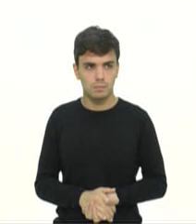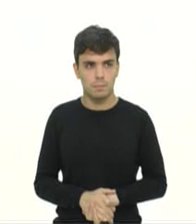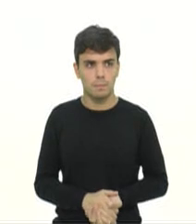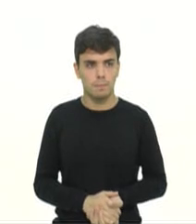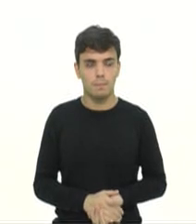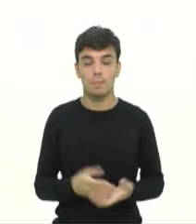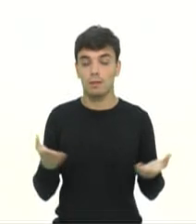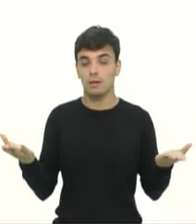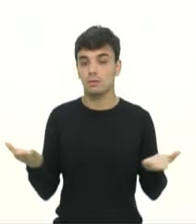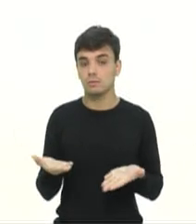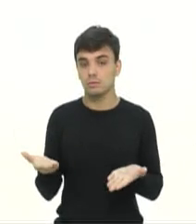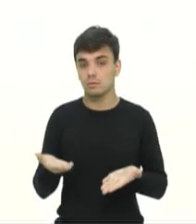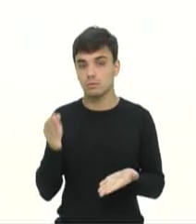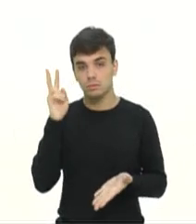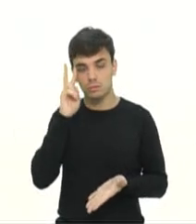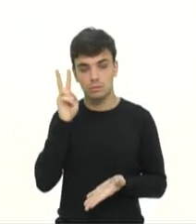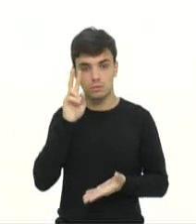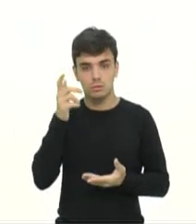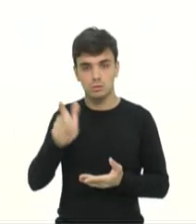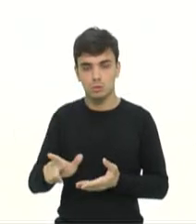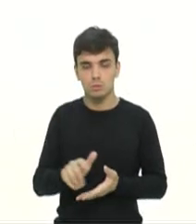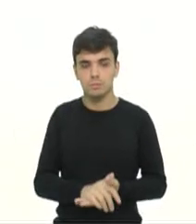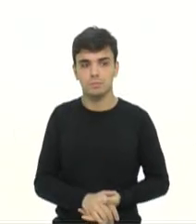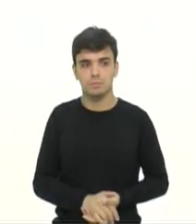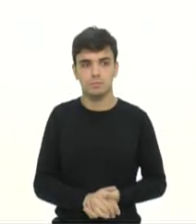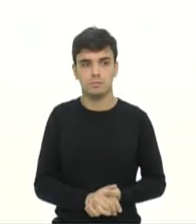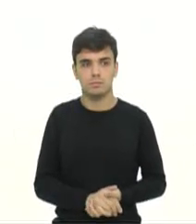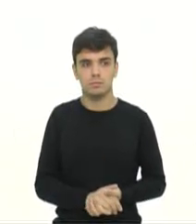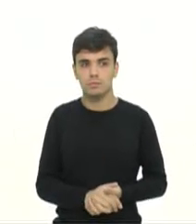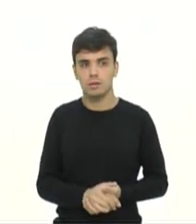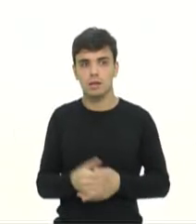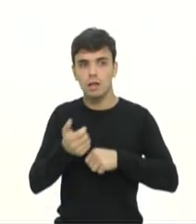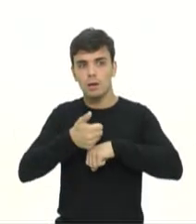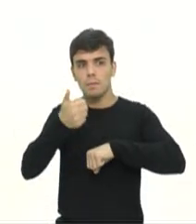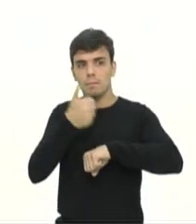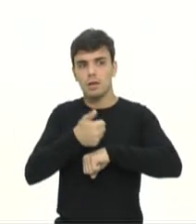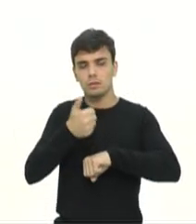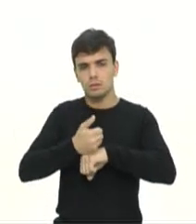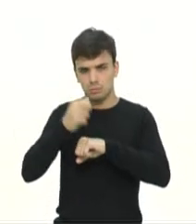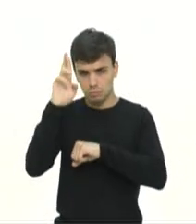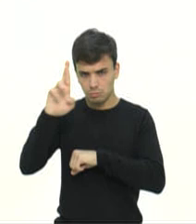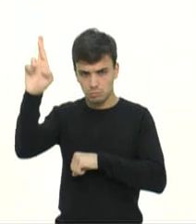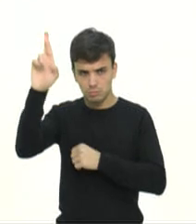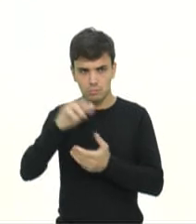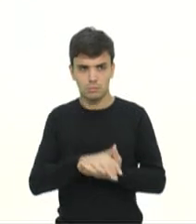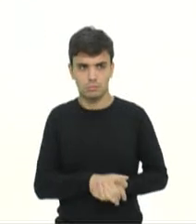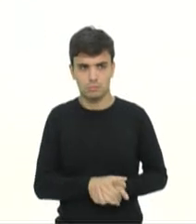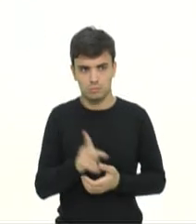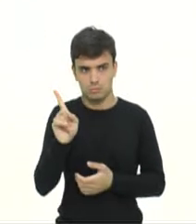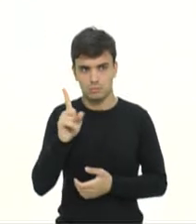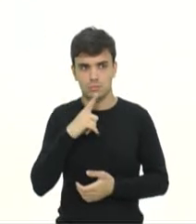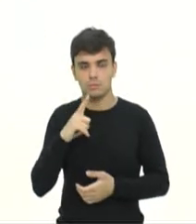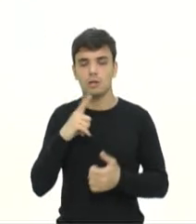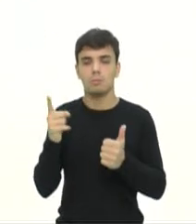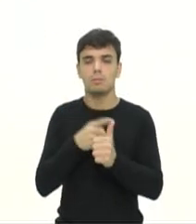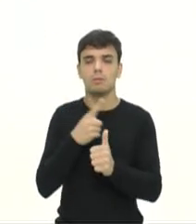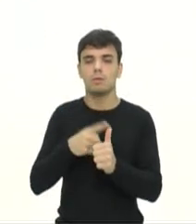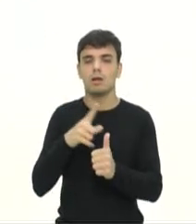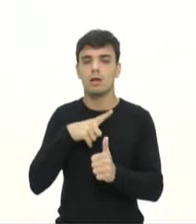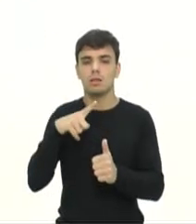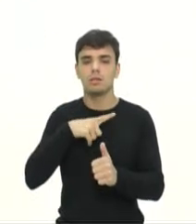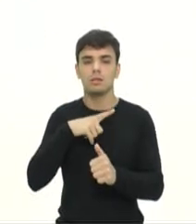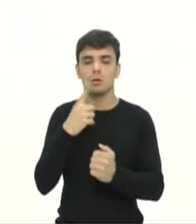Então, consta que o mestre Matsuo Higa, né, tenha sido, dentro do seu próprio estilo, o primeiro a estabelecer um conjunto formal